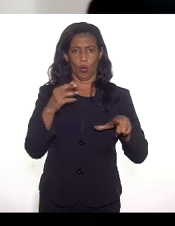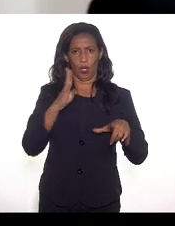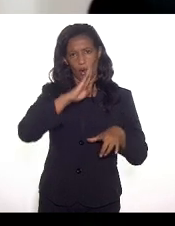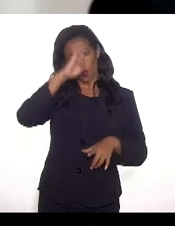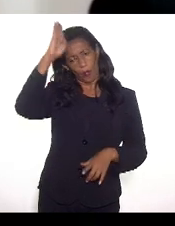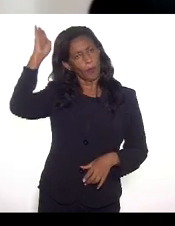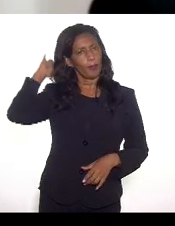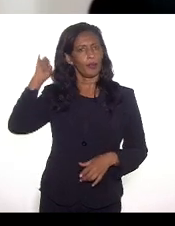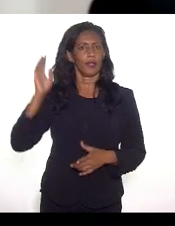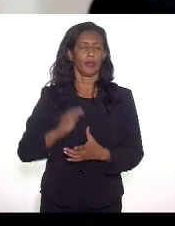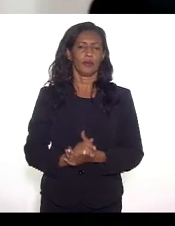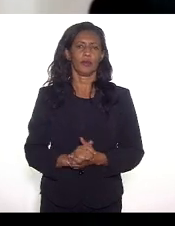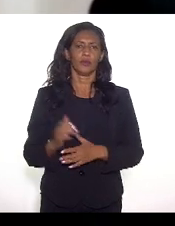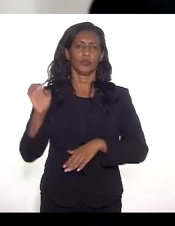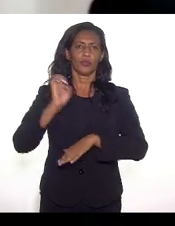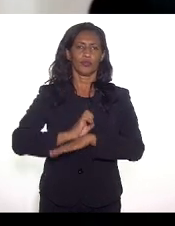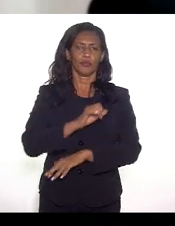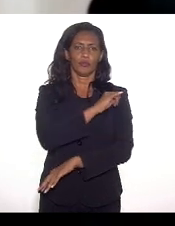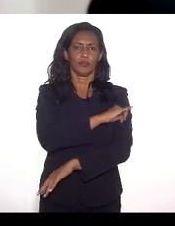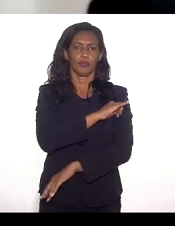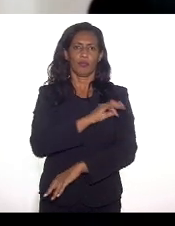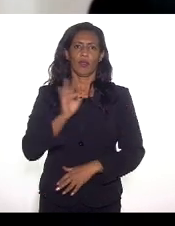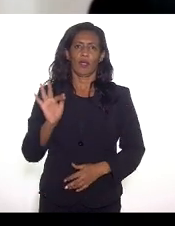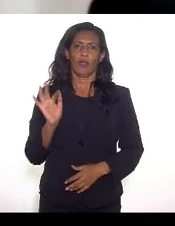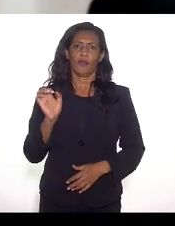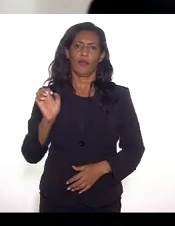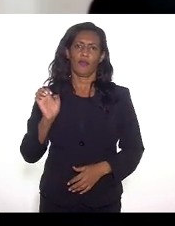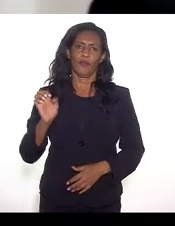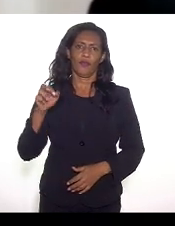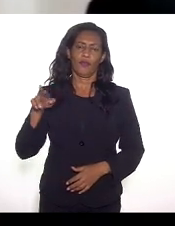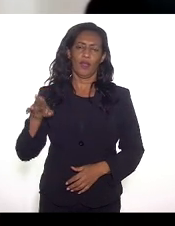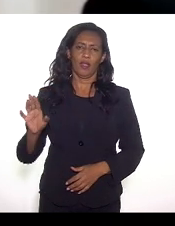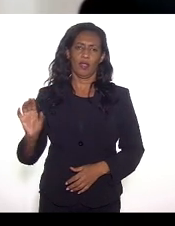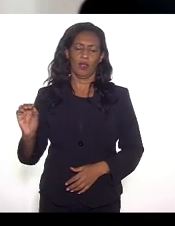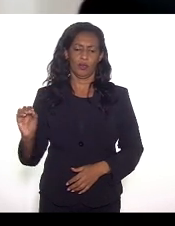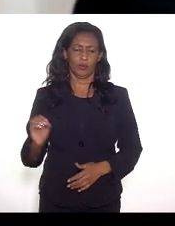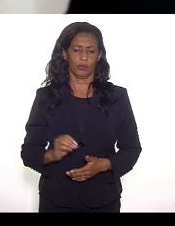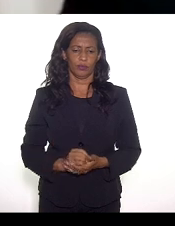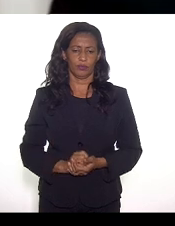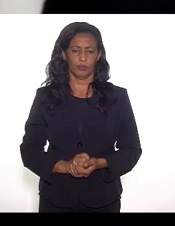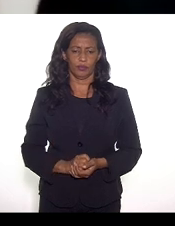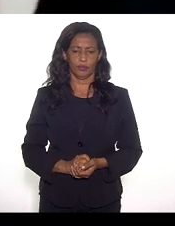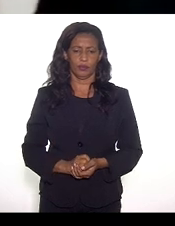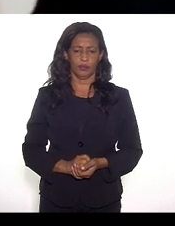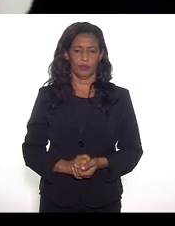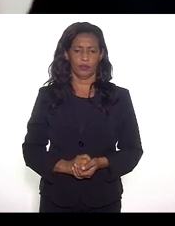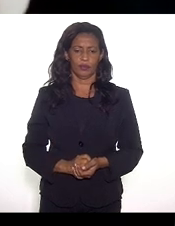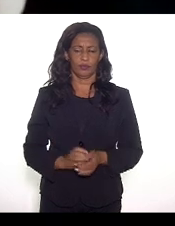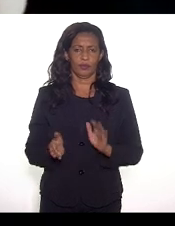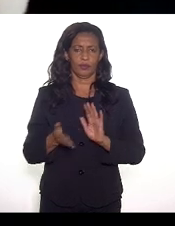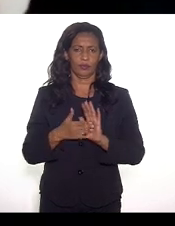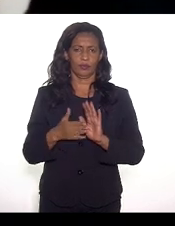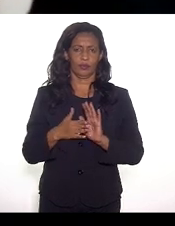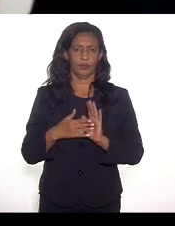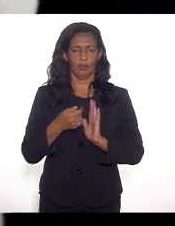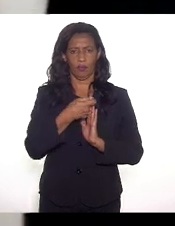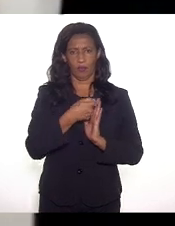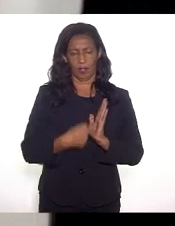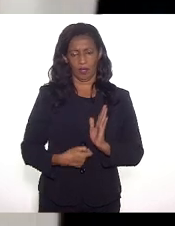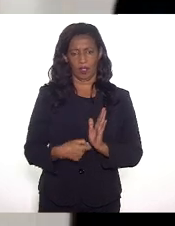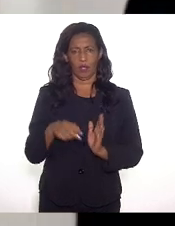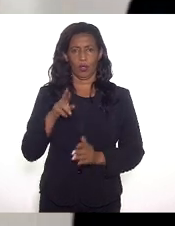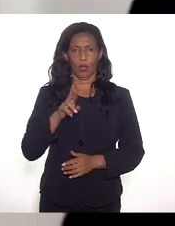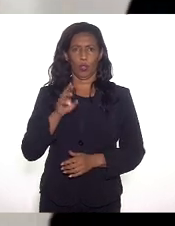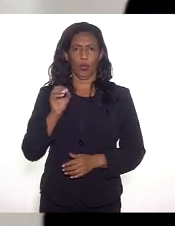Militar do Estado do Rio de Janeiro, Fernando Rodrigues, parecido à Comissão de Normas Internas e Proposições Externas. Favorável, relator do deputado do